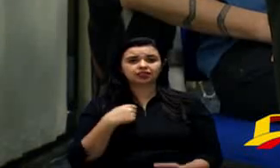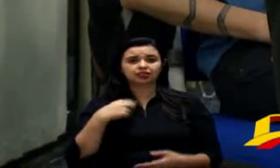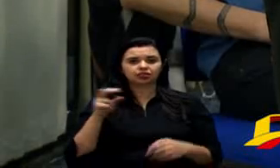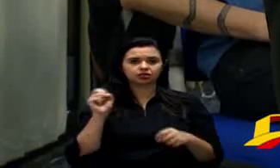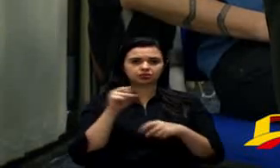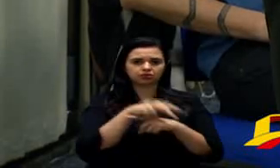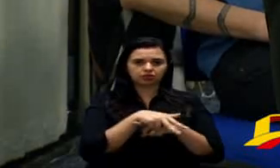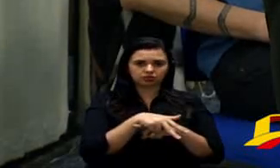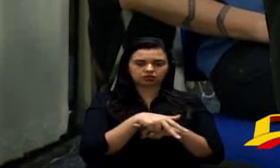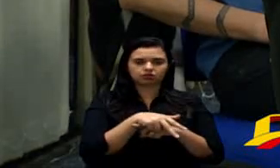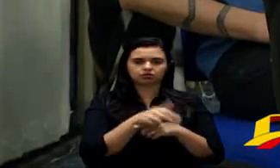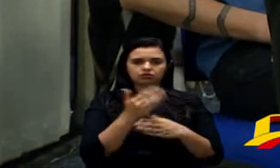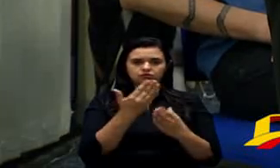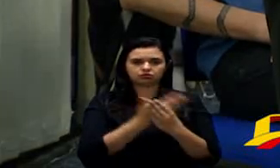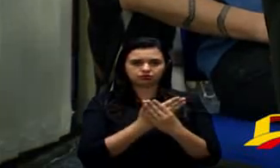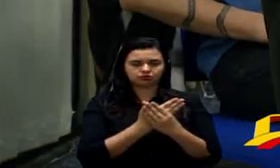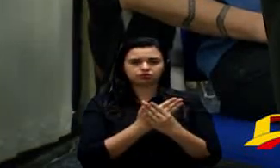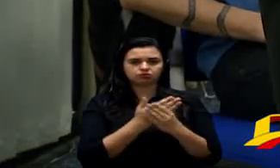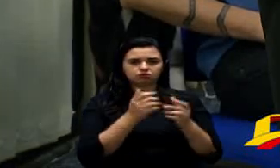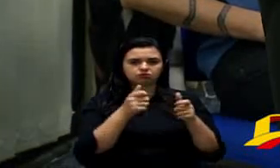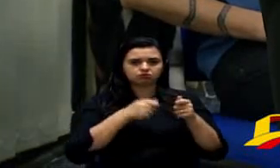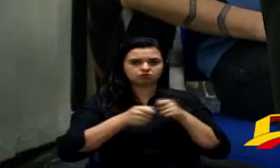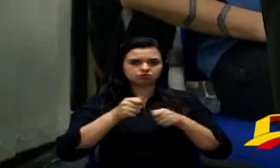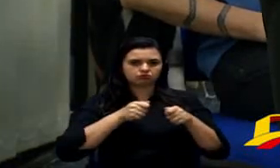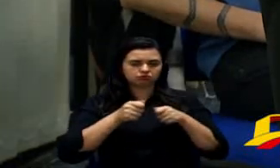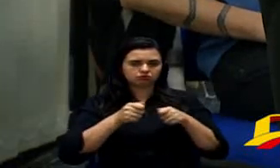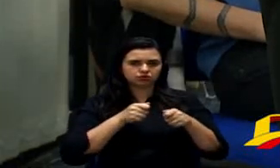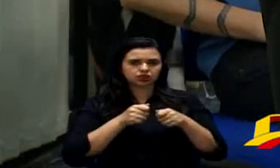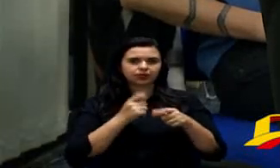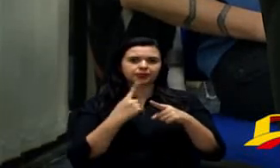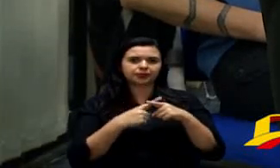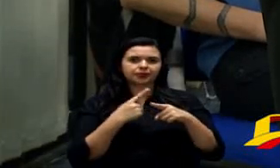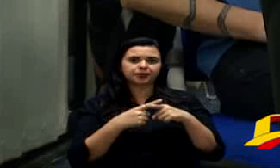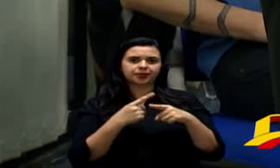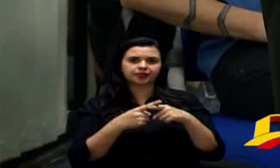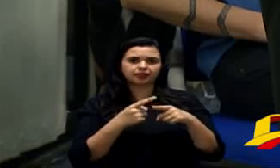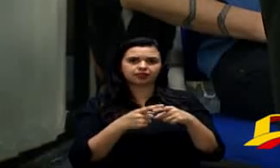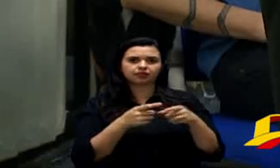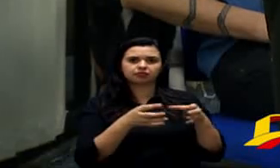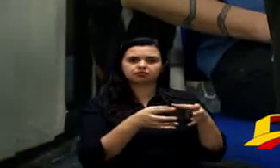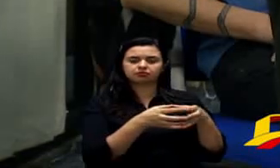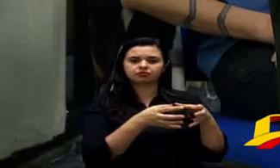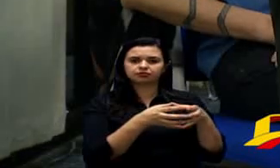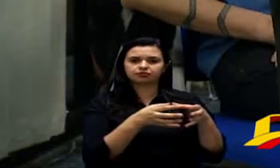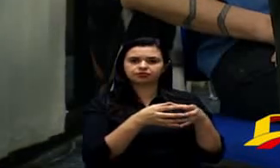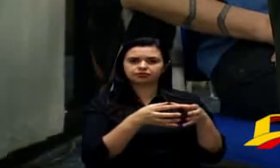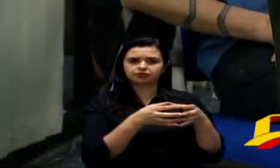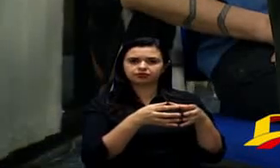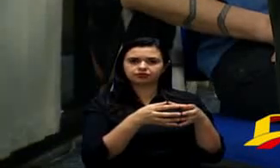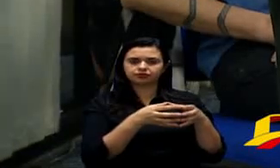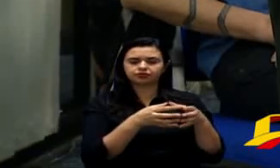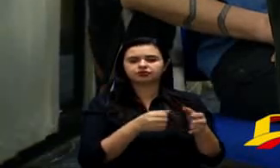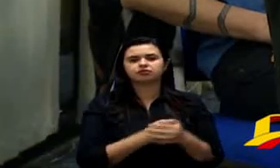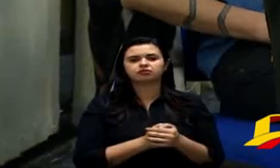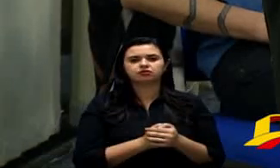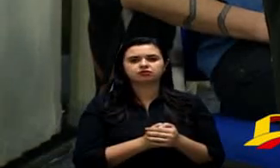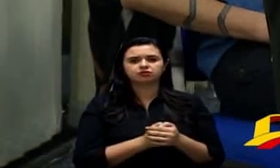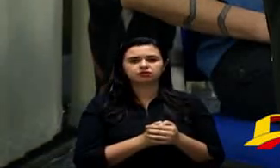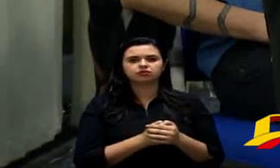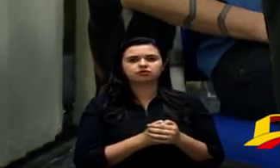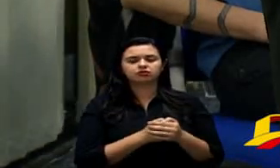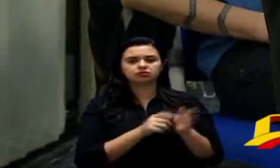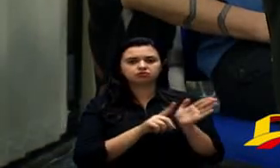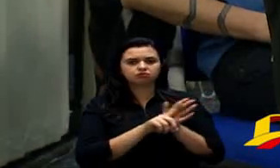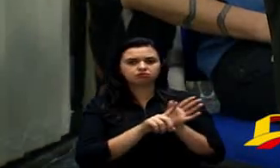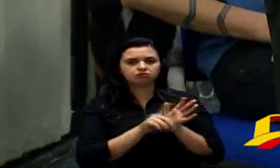no processo administrativo para que pudesse, porque o Conselho é um órgão deliberativo, consultivo e deliberativo da